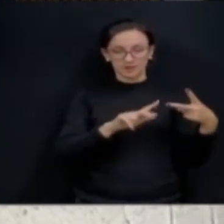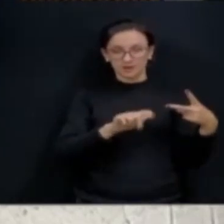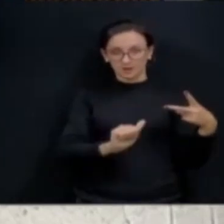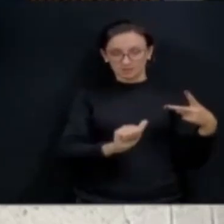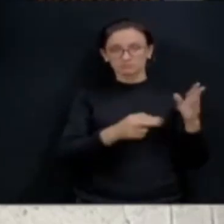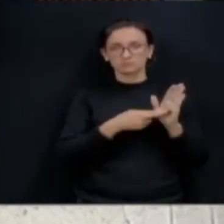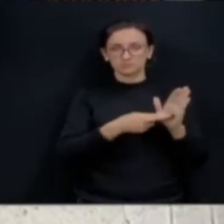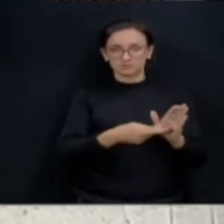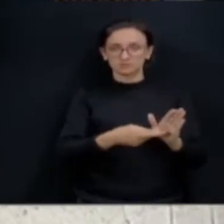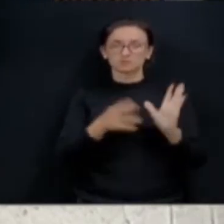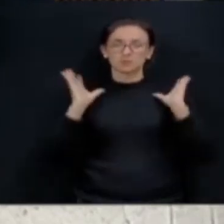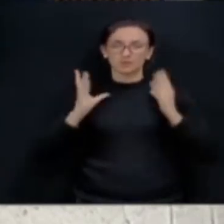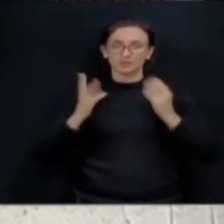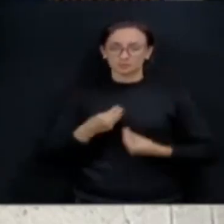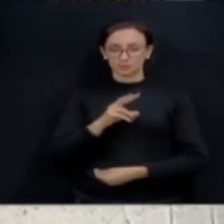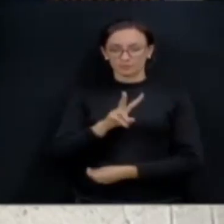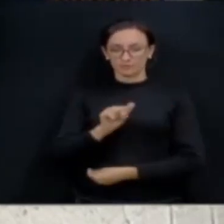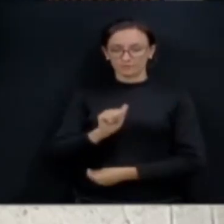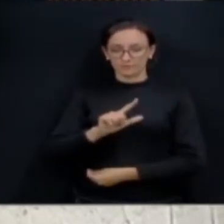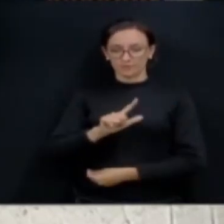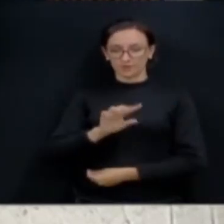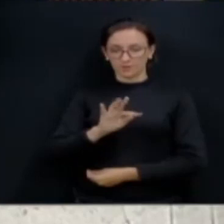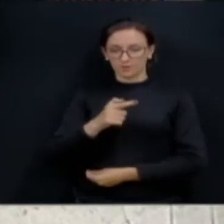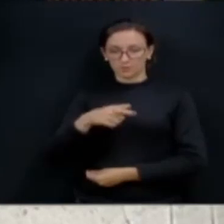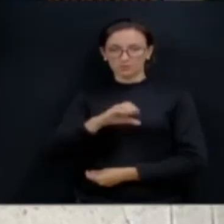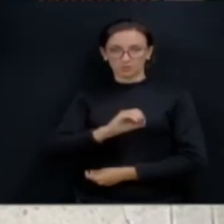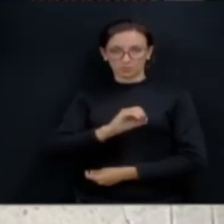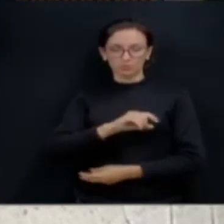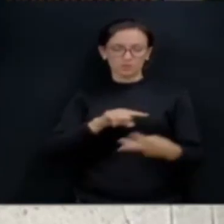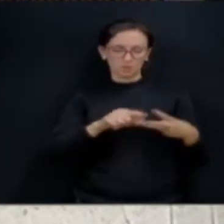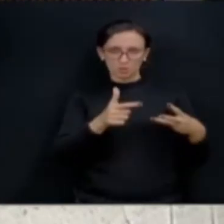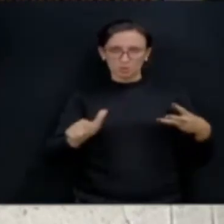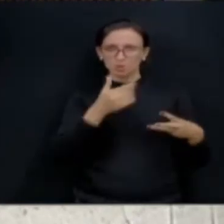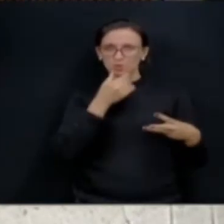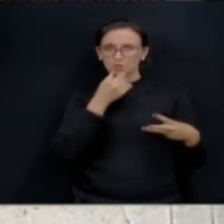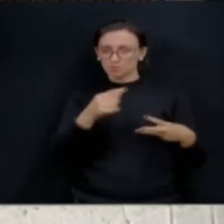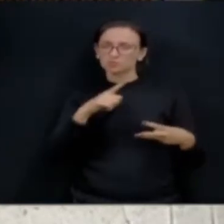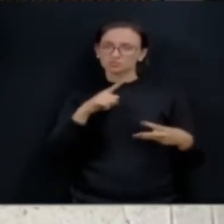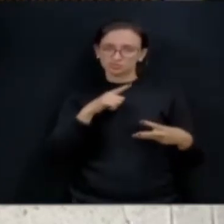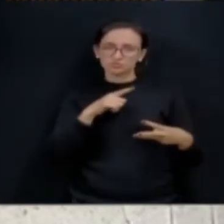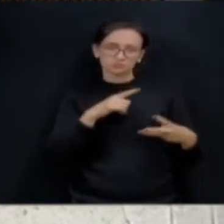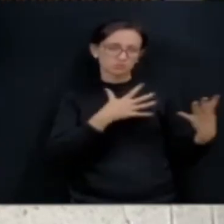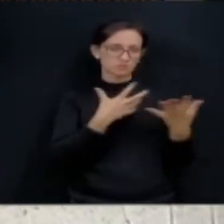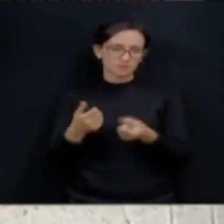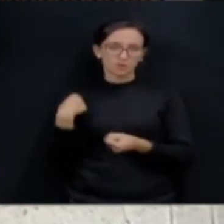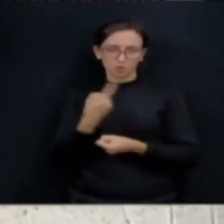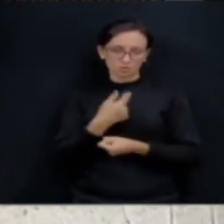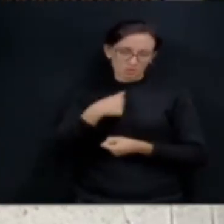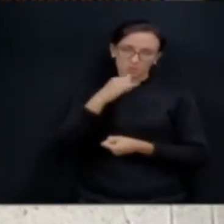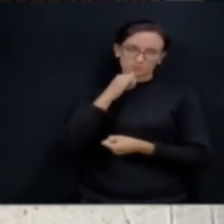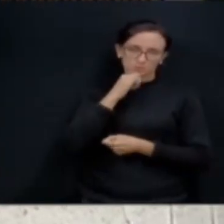ministro Valtão, recebeu os deputados que compõem a frente, no caso eu, que estava